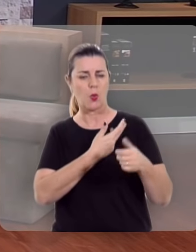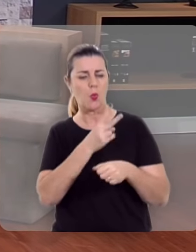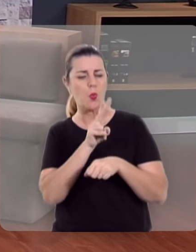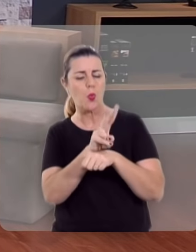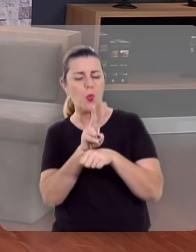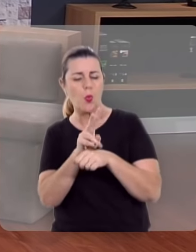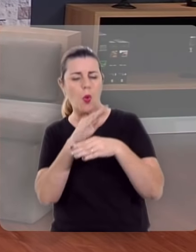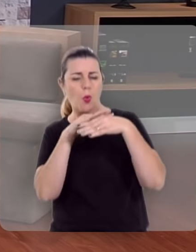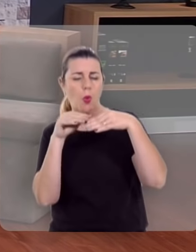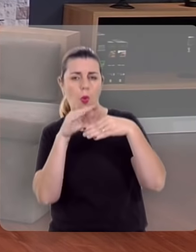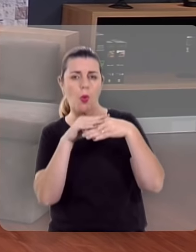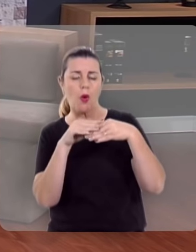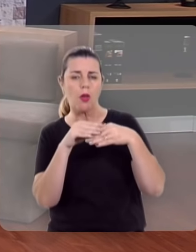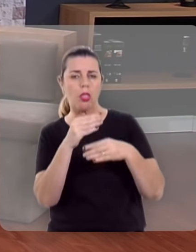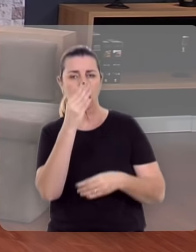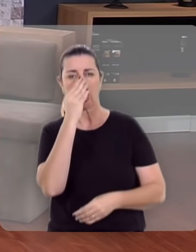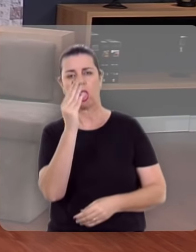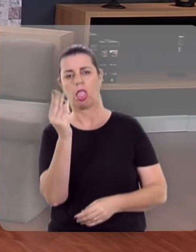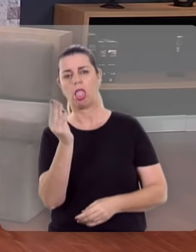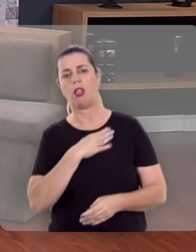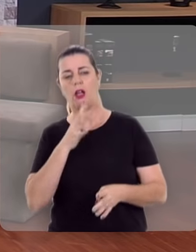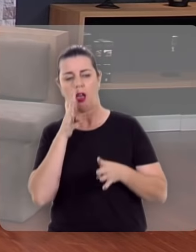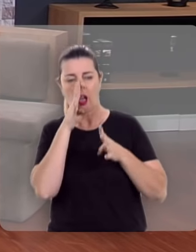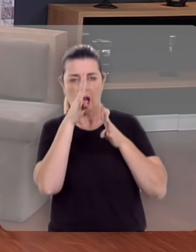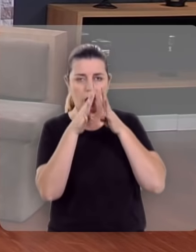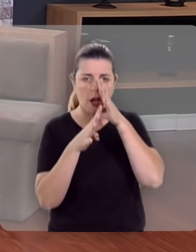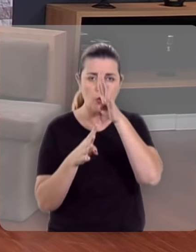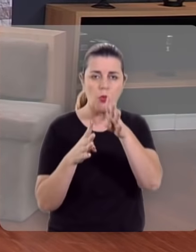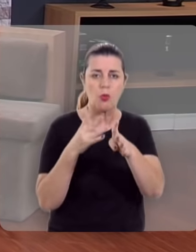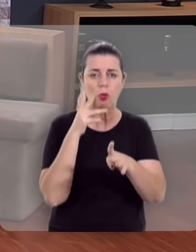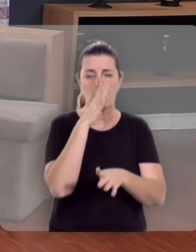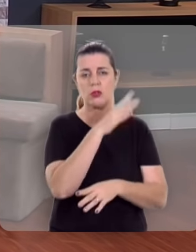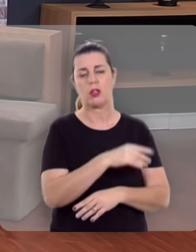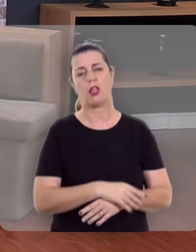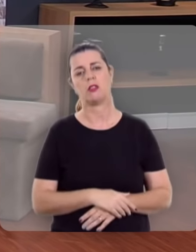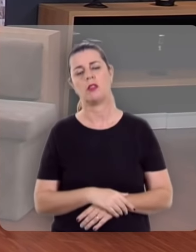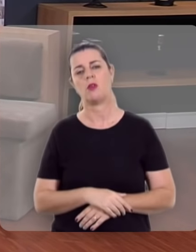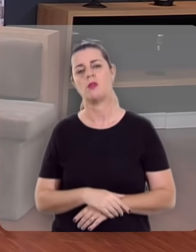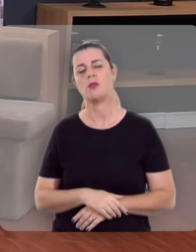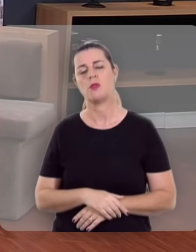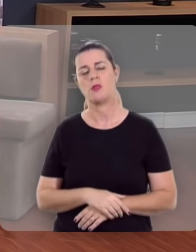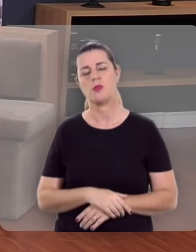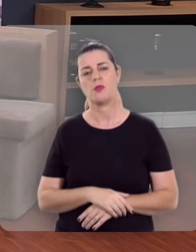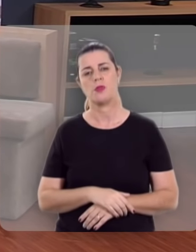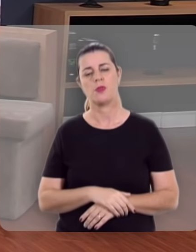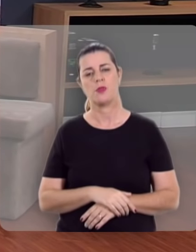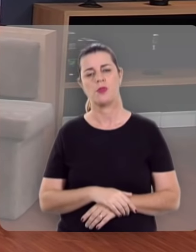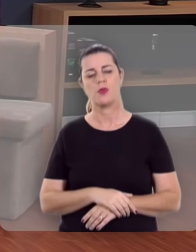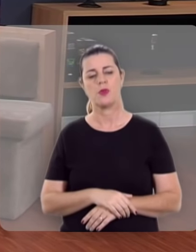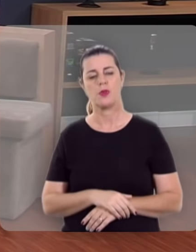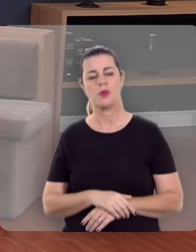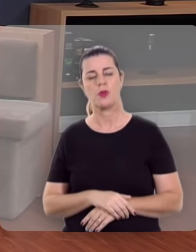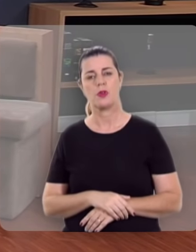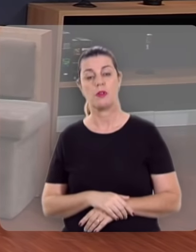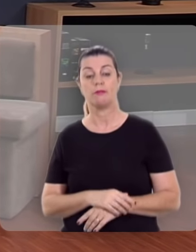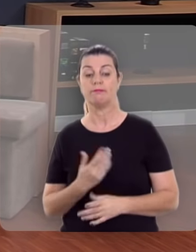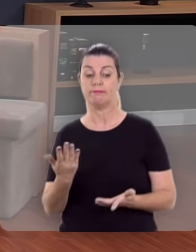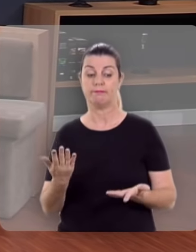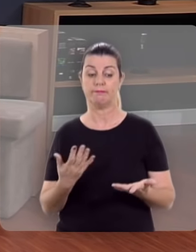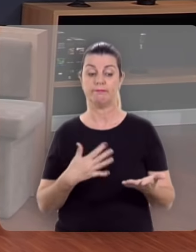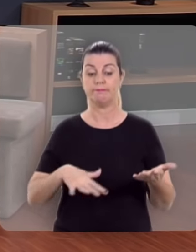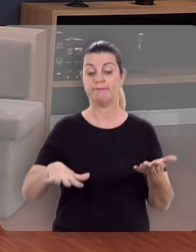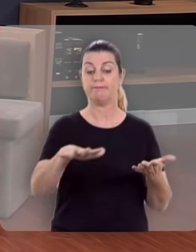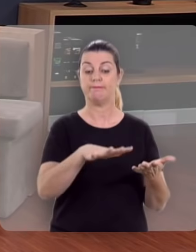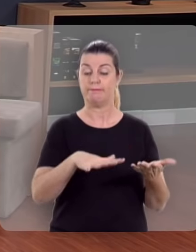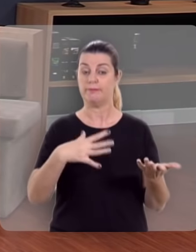ele perde a sua saúde, ele perde o apoio da sua mulher, e os seus